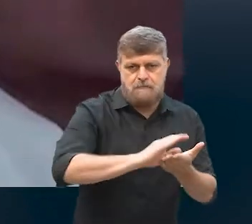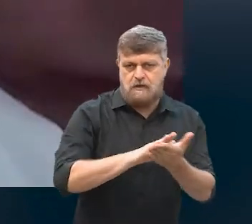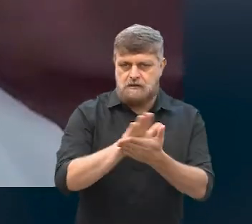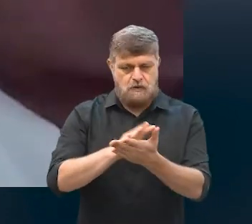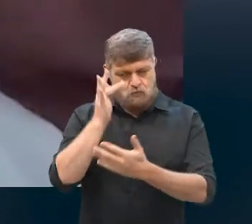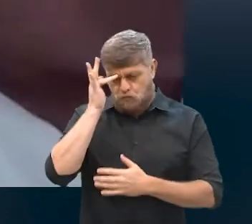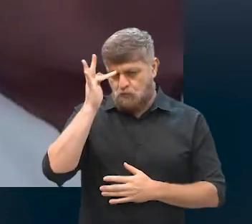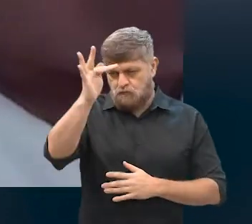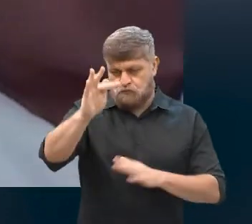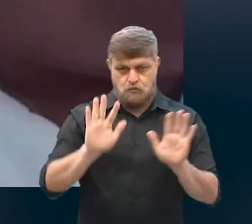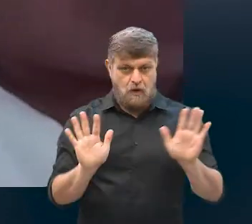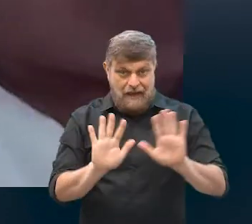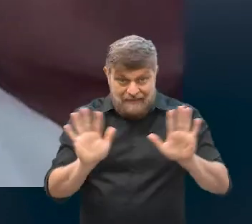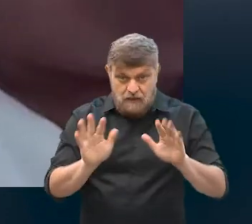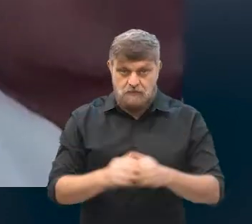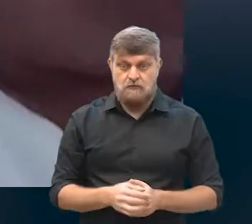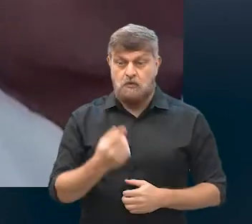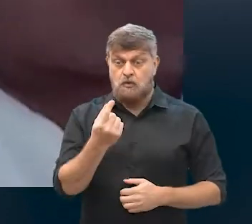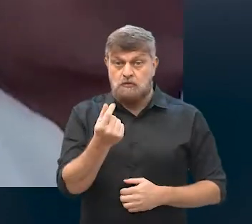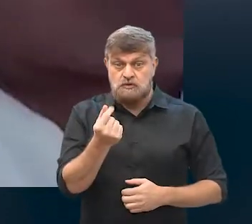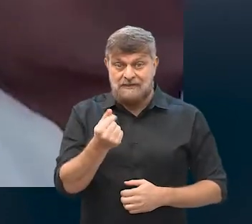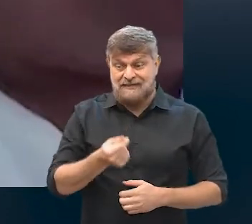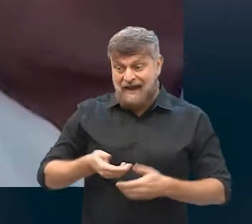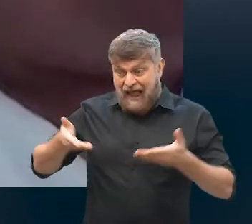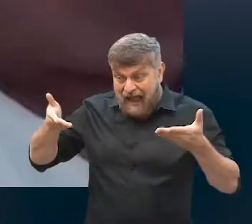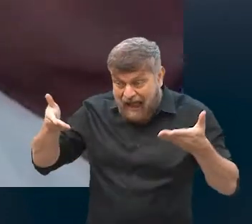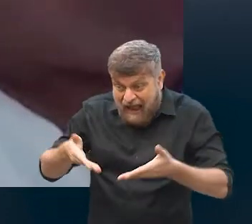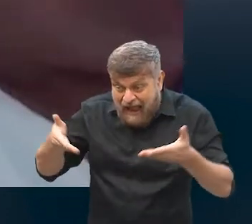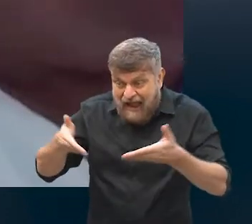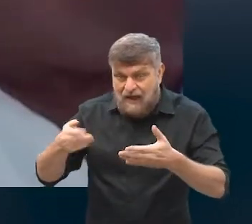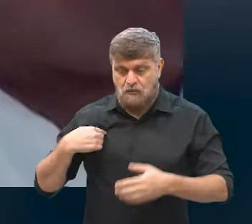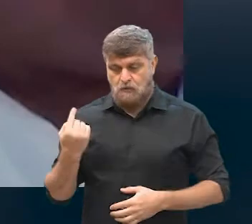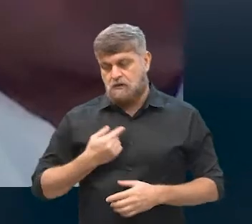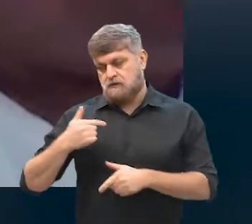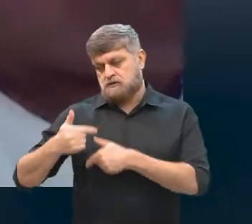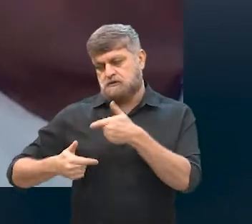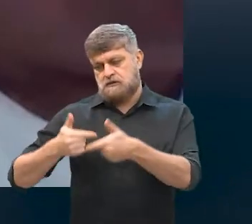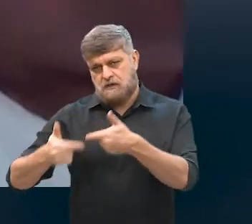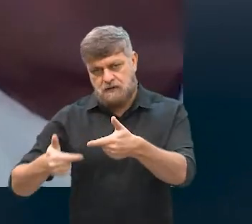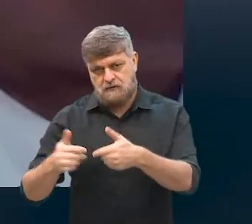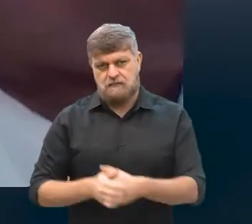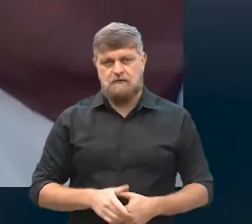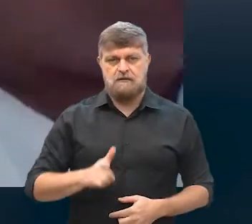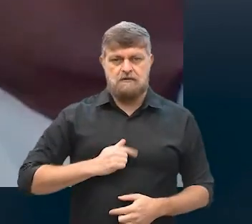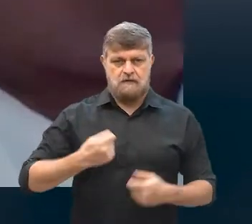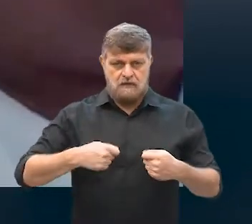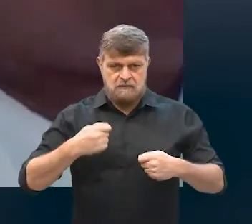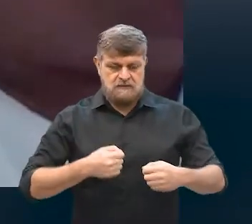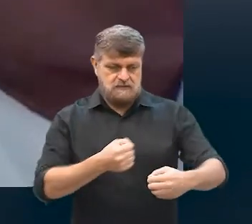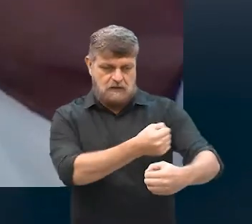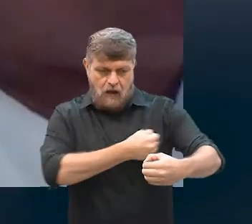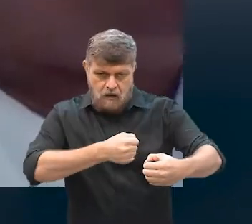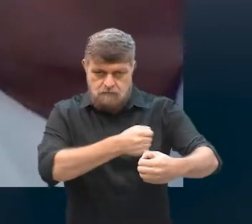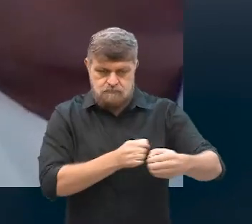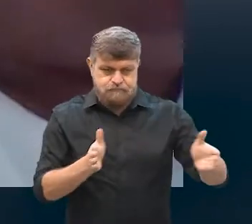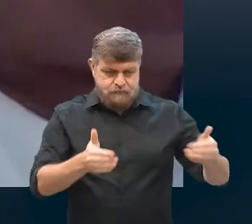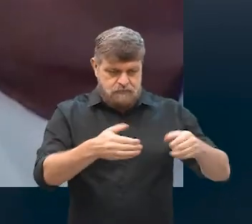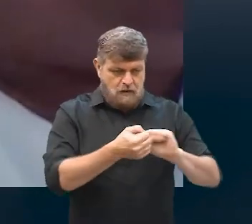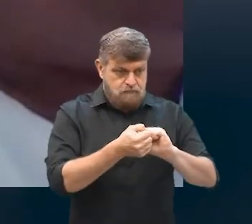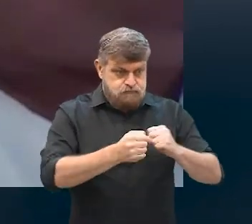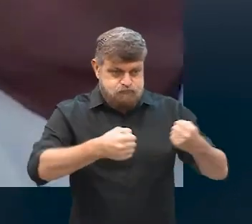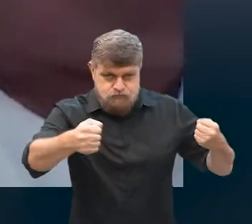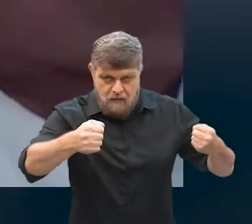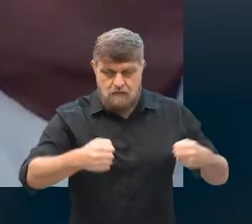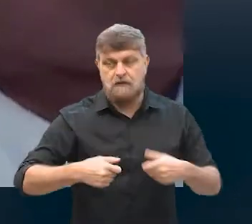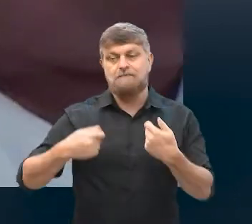coisas a futuro. Está sendo investido na comodidade do trabalho. A gente precisava uma cozinha maior para ele,